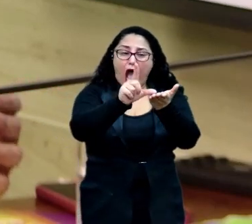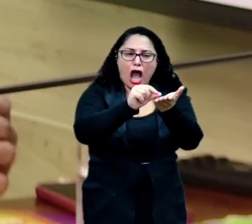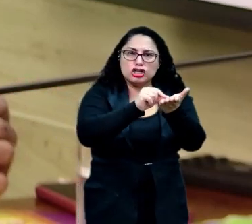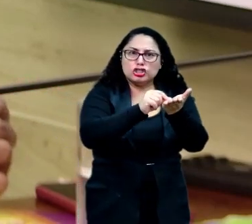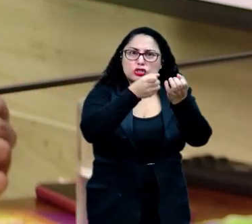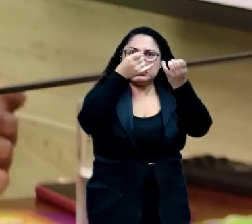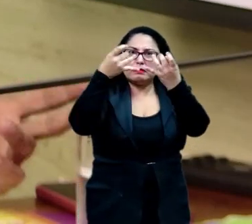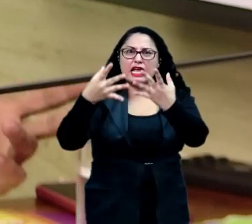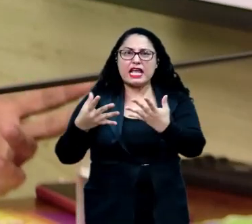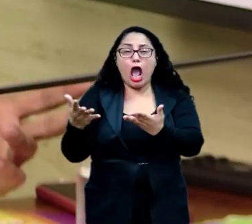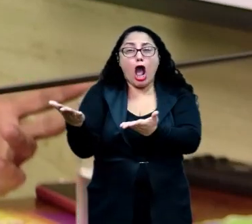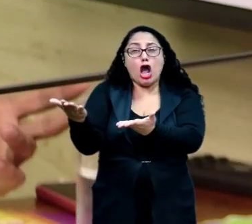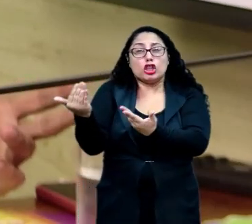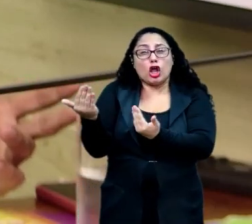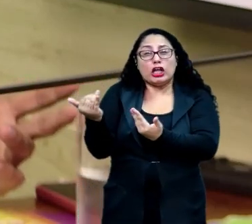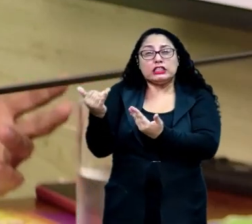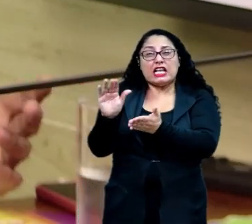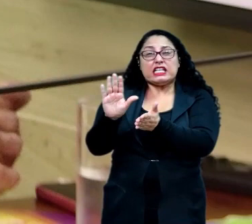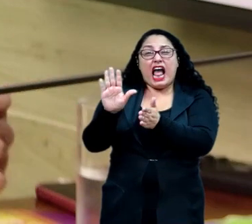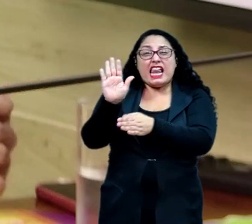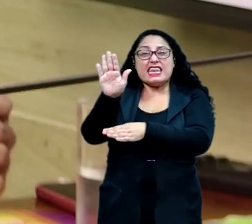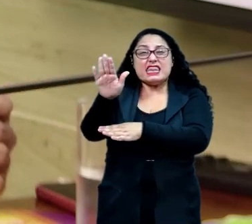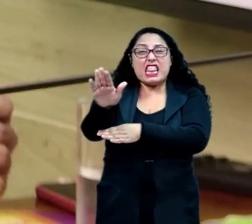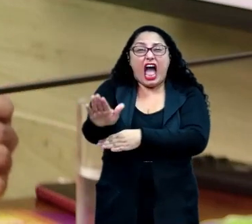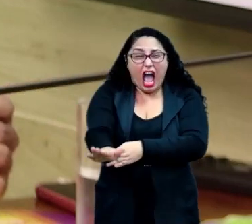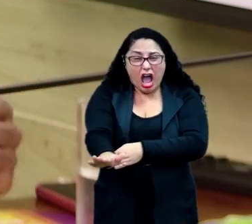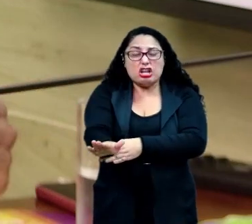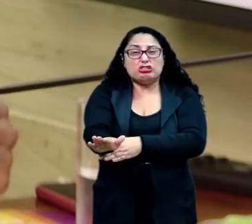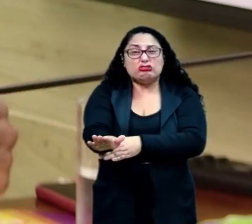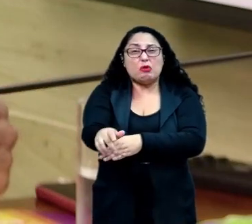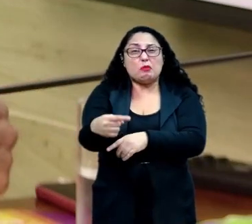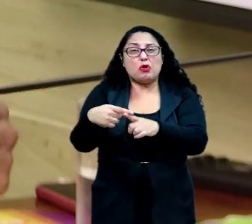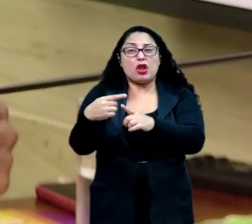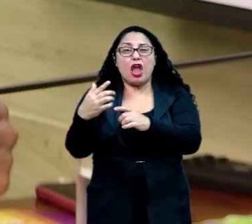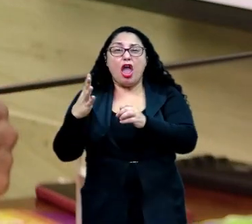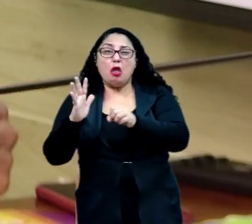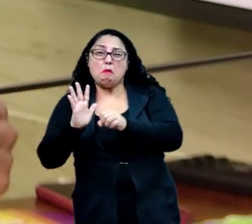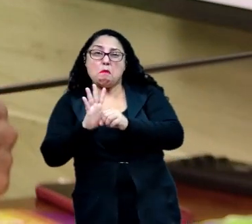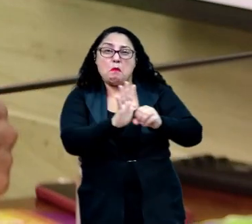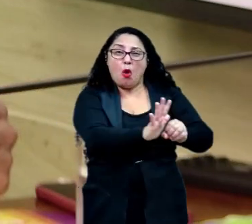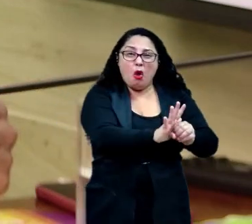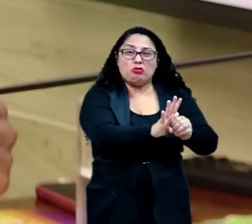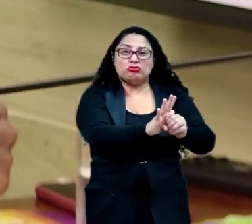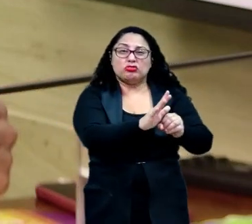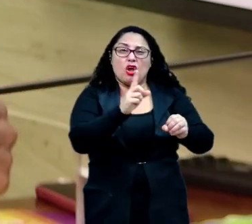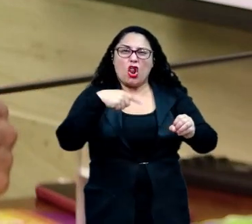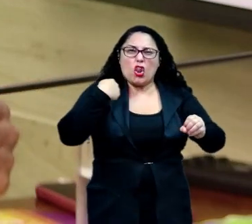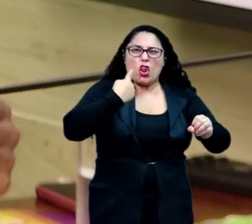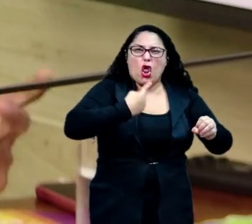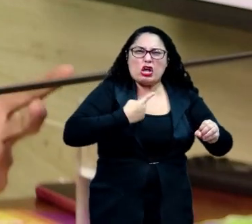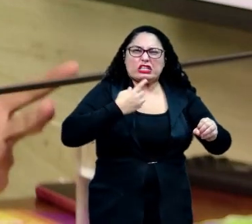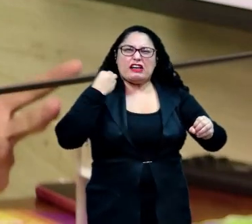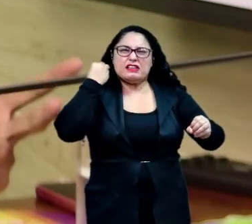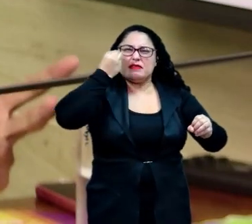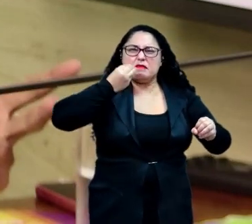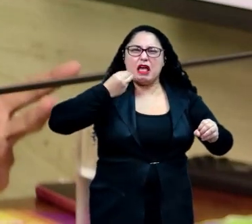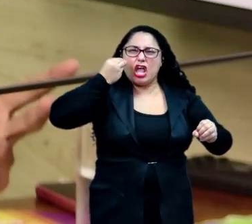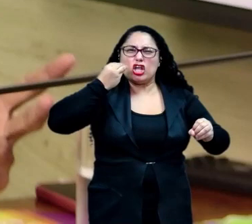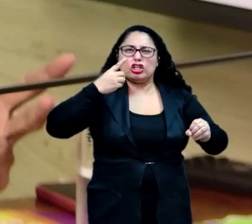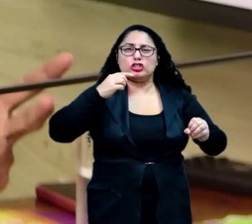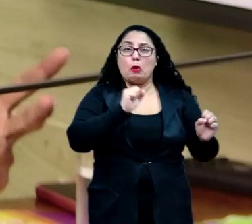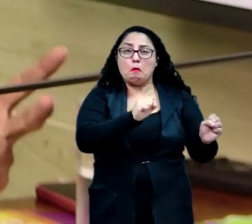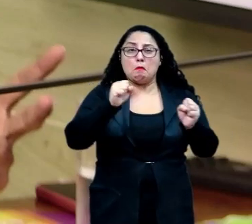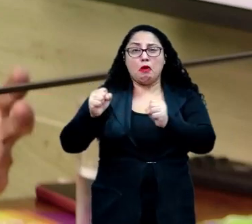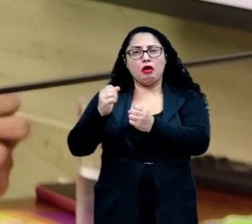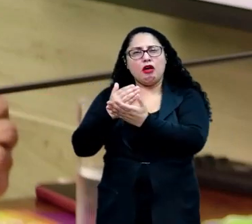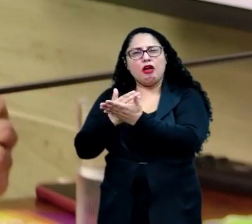isso, sobre a adolescência tardia, porque é imposto para a gente uma vivência que a gente só